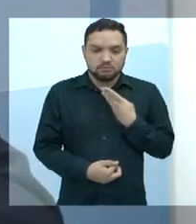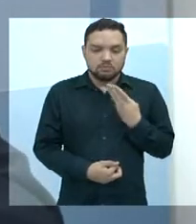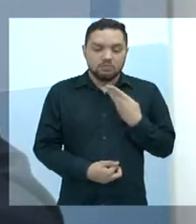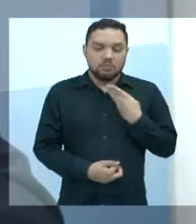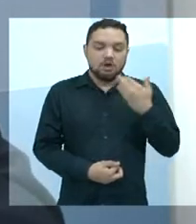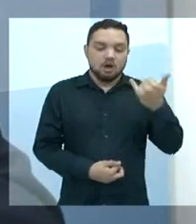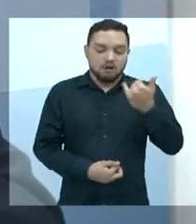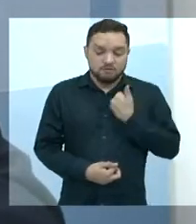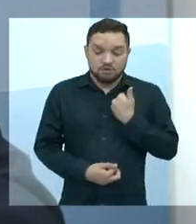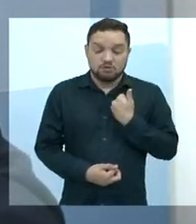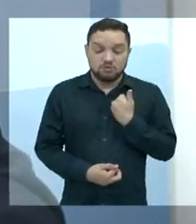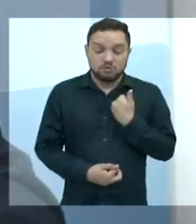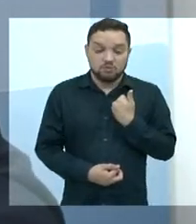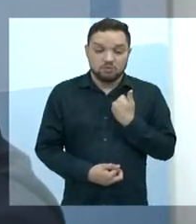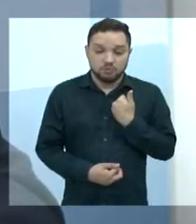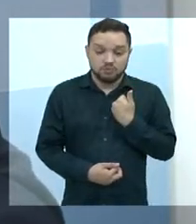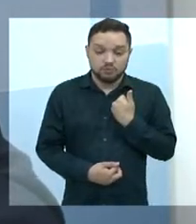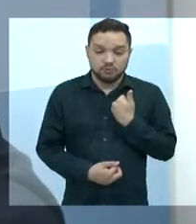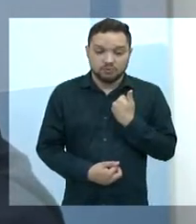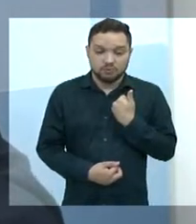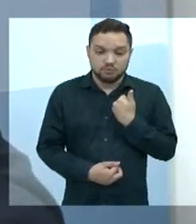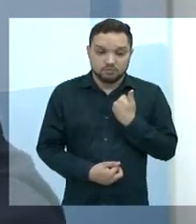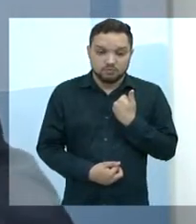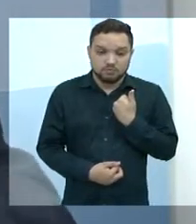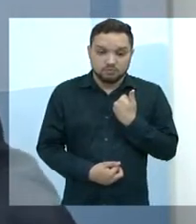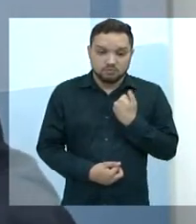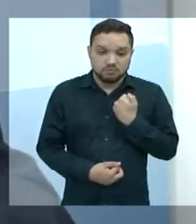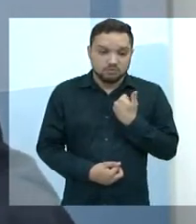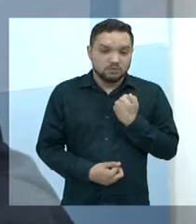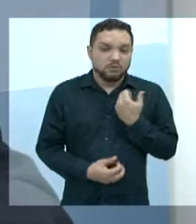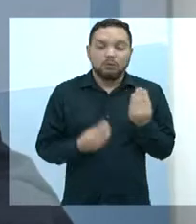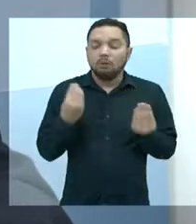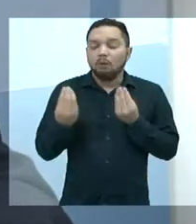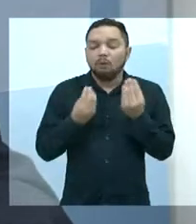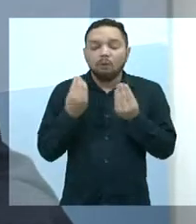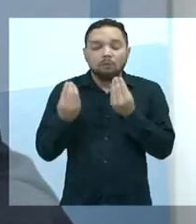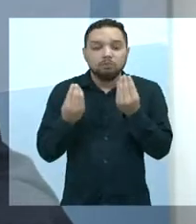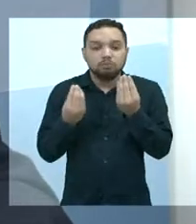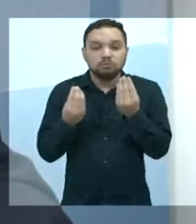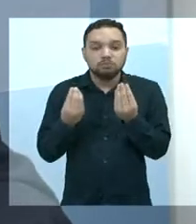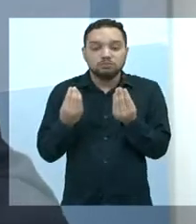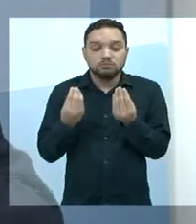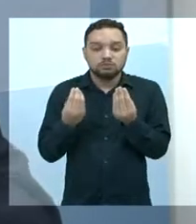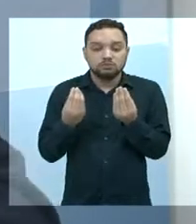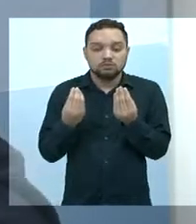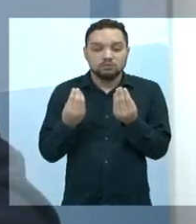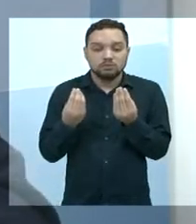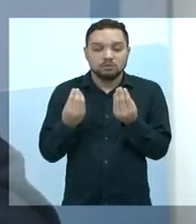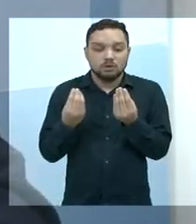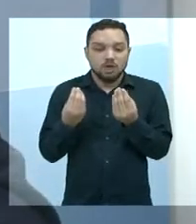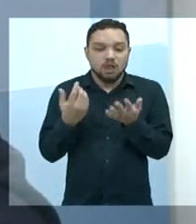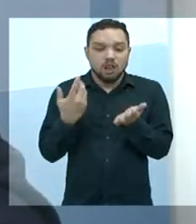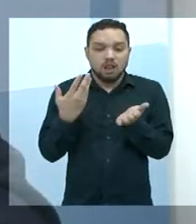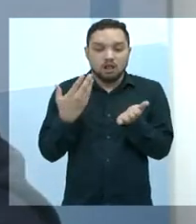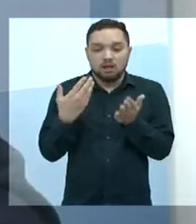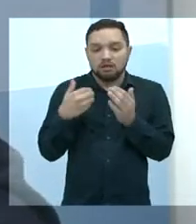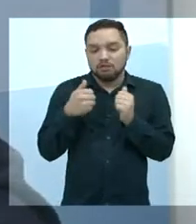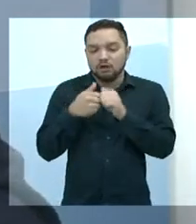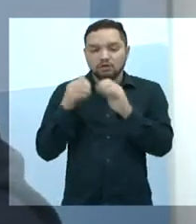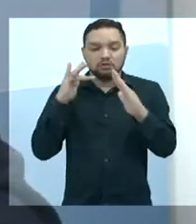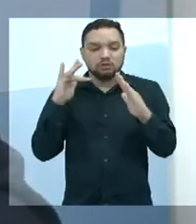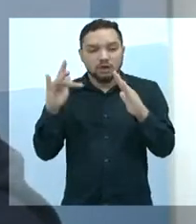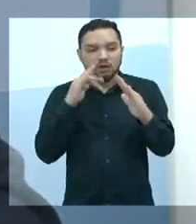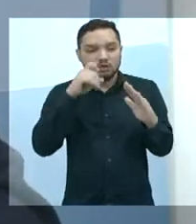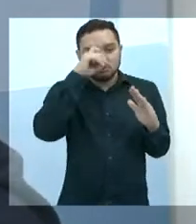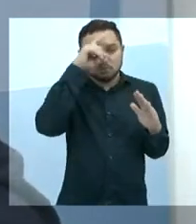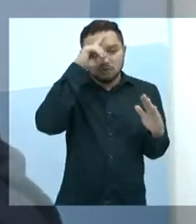procura, que não tem nem como agendar, não tem nem como levar num posto de saúde, nem como levar no hospital,